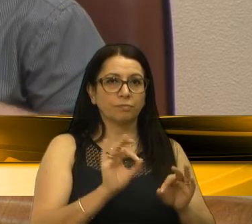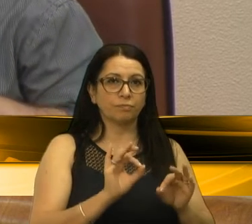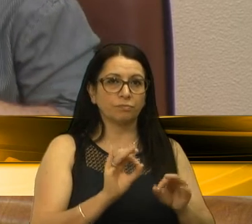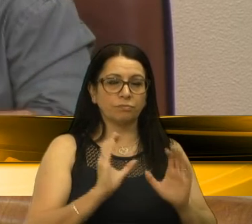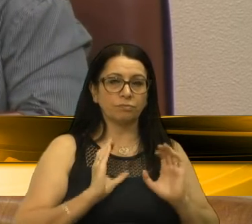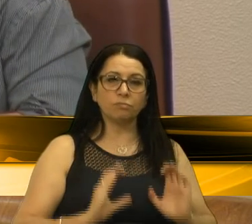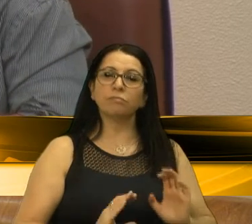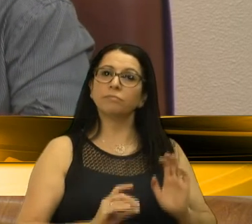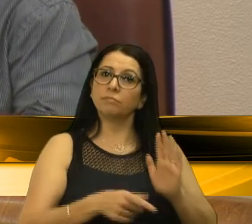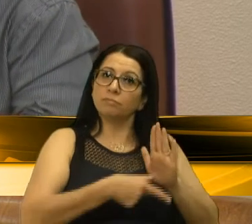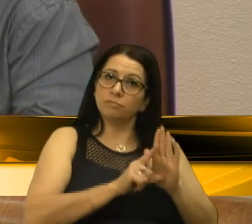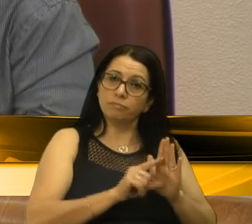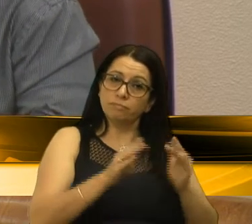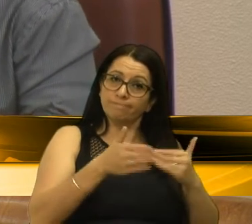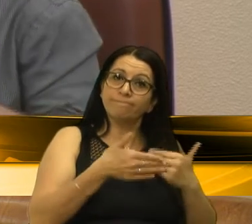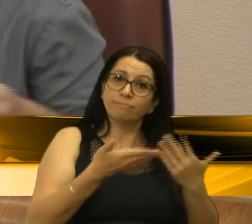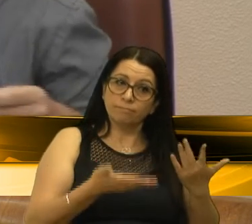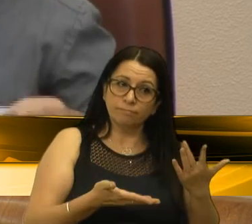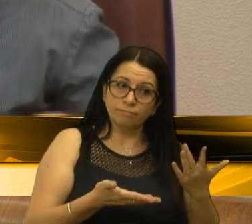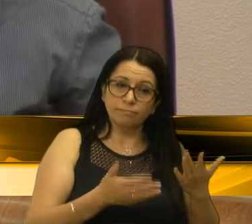Ele foi antes do fechamento?